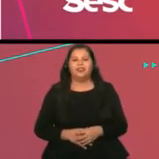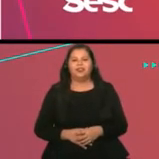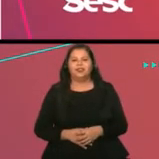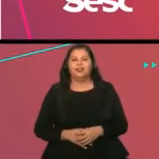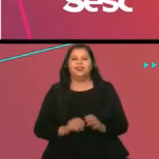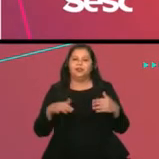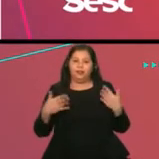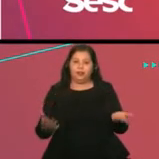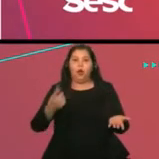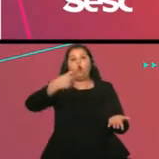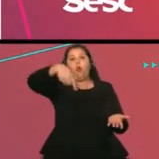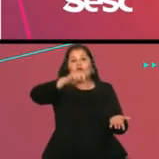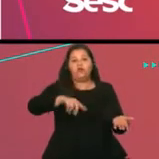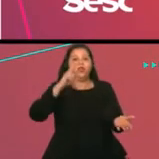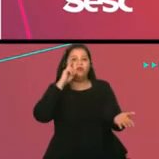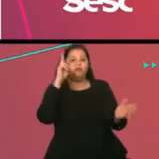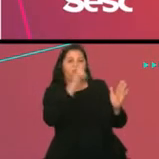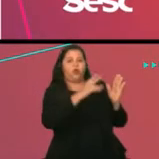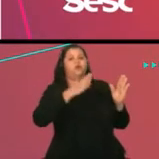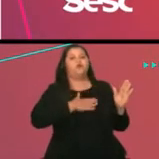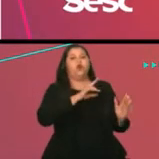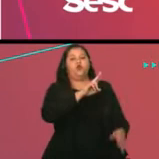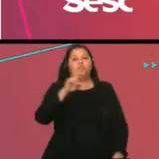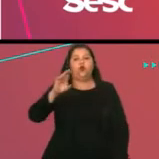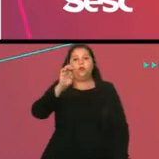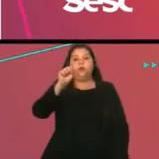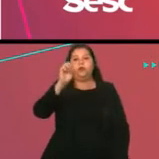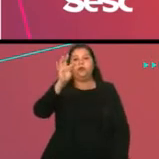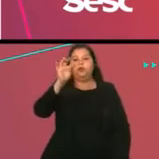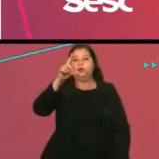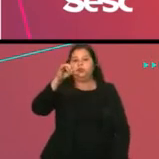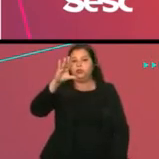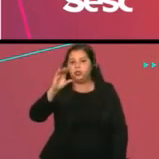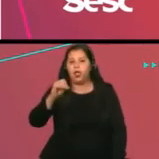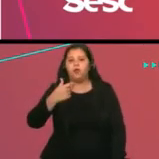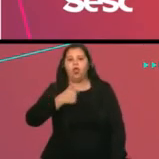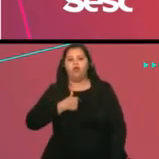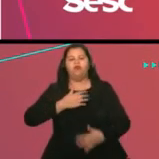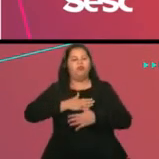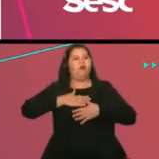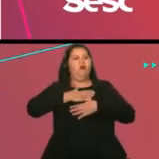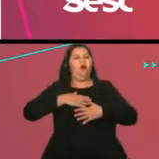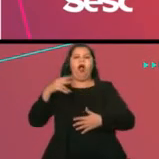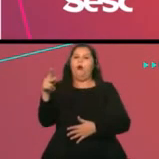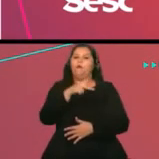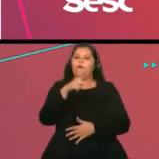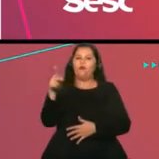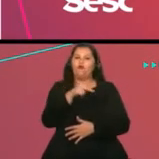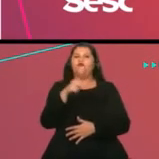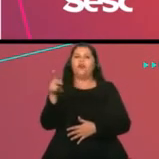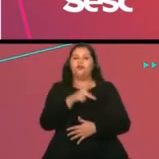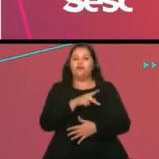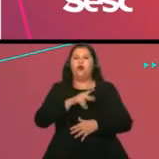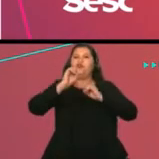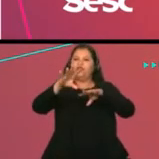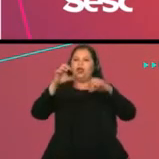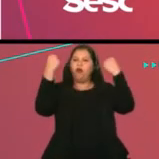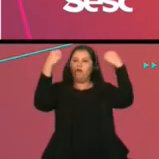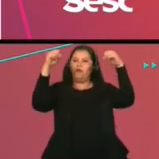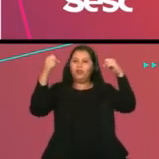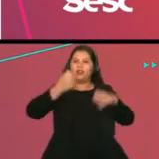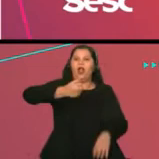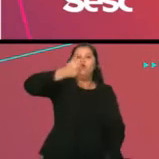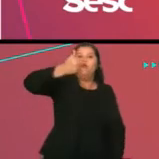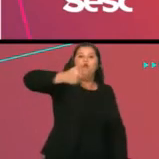bom então como você está a viver o meu nome é Stereo datas eu tenho a honra de seu professor educação física número um do Brasil na o